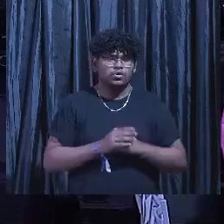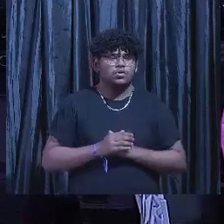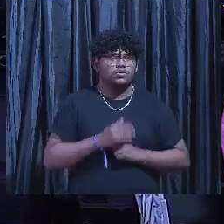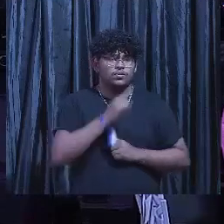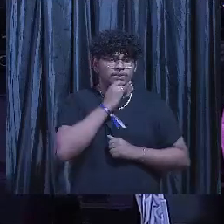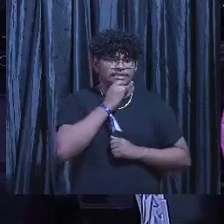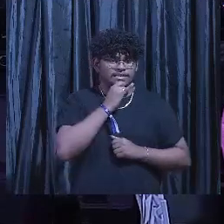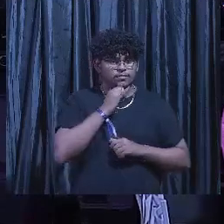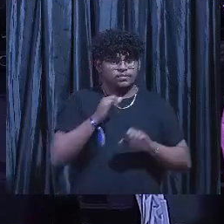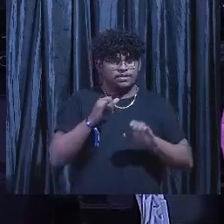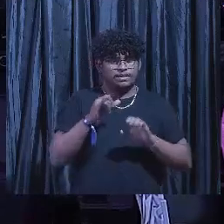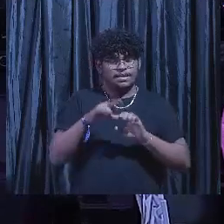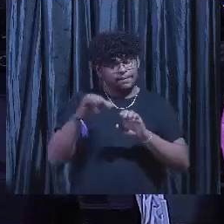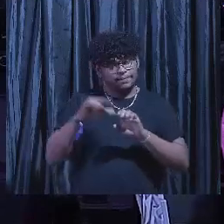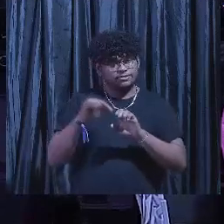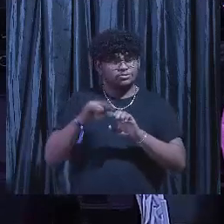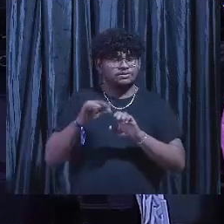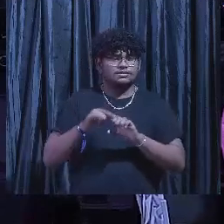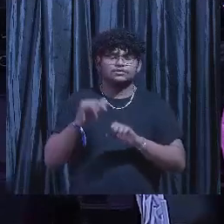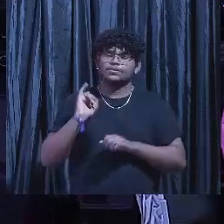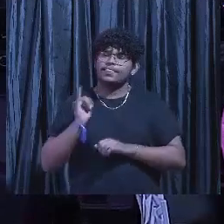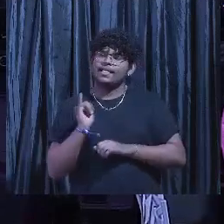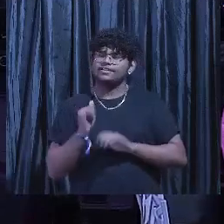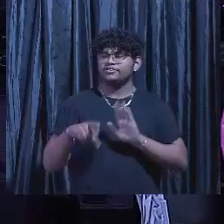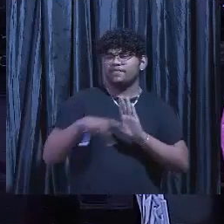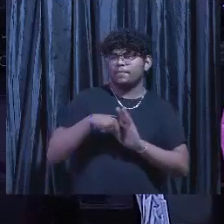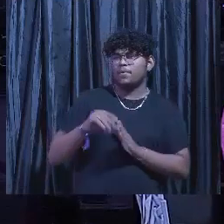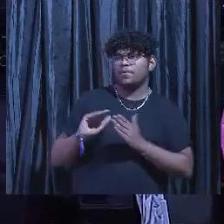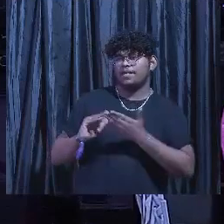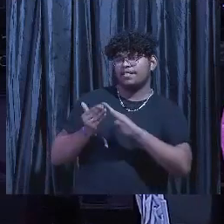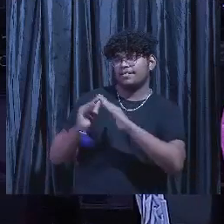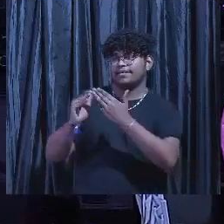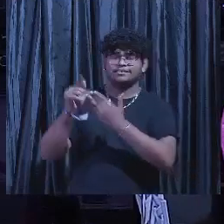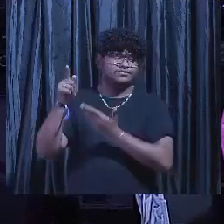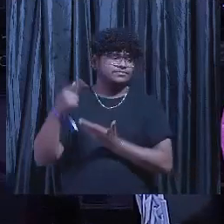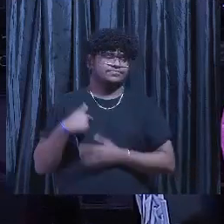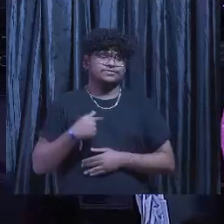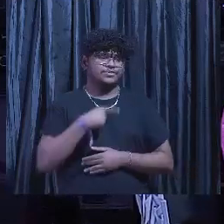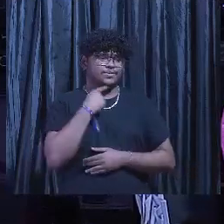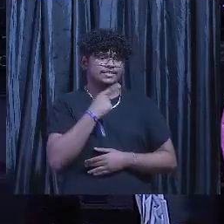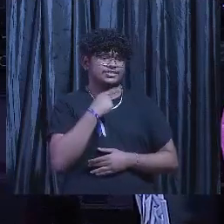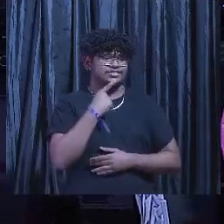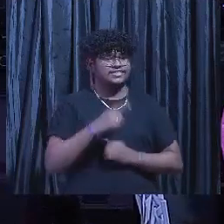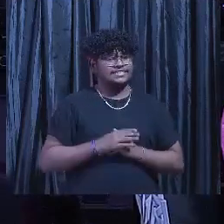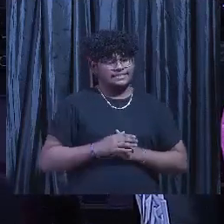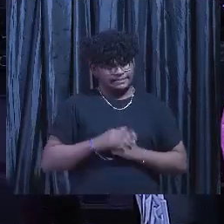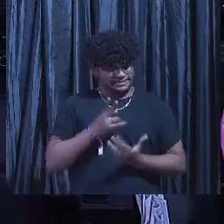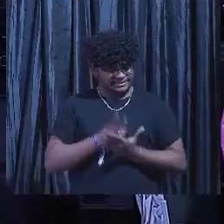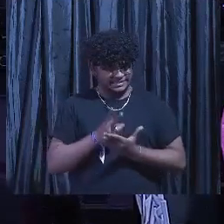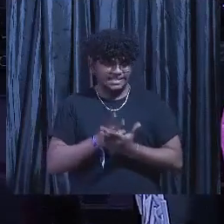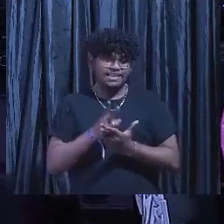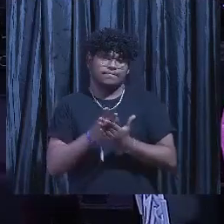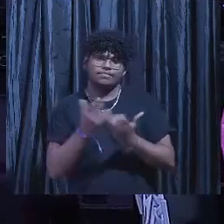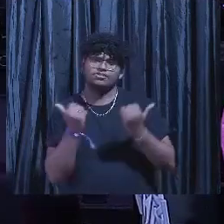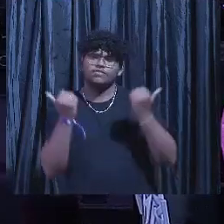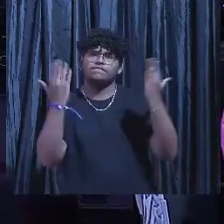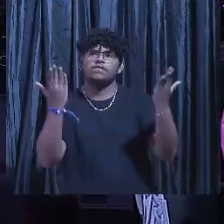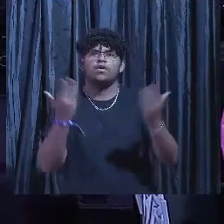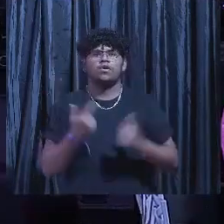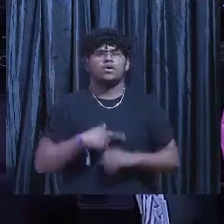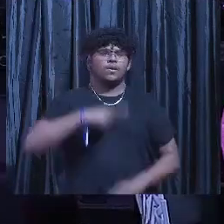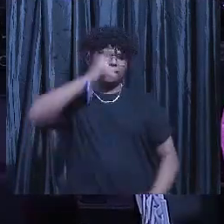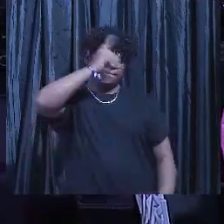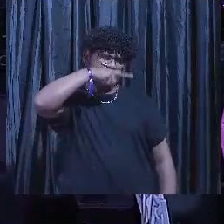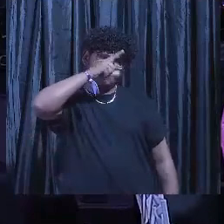narrativa nossa de quebrada, não acontece as coisas, entendeu? Vem sempre de fora, e aí de fora, de cima para baixo,